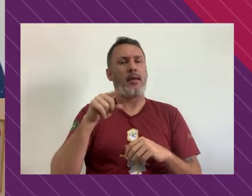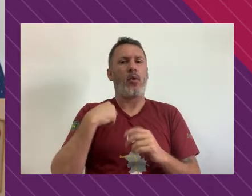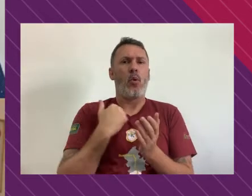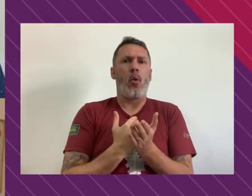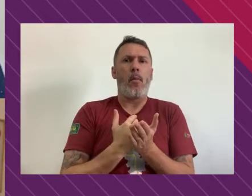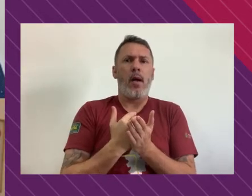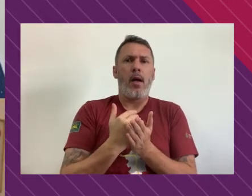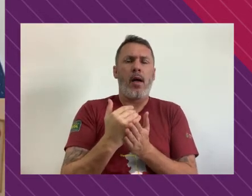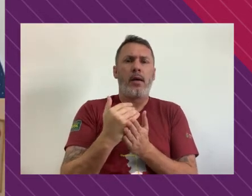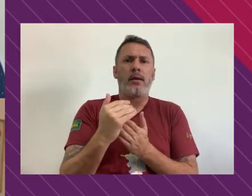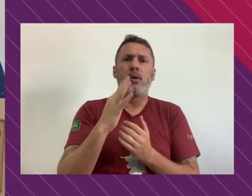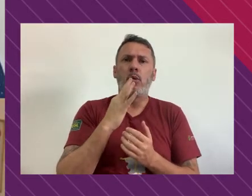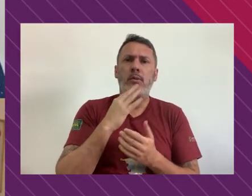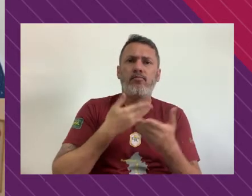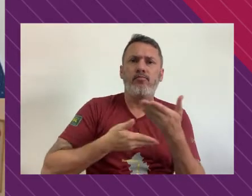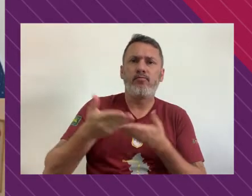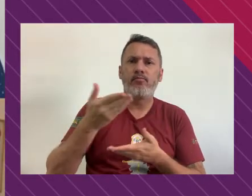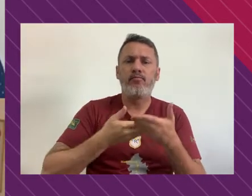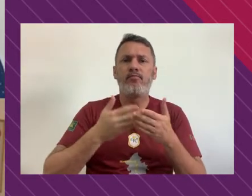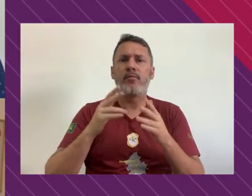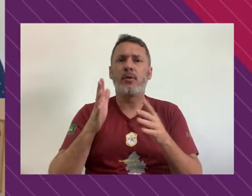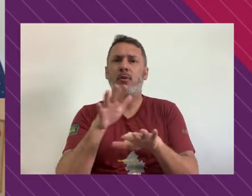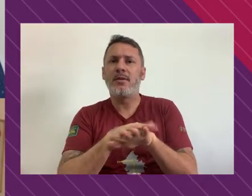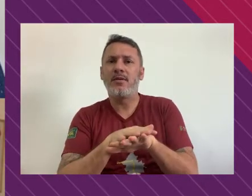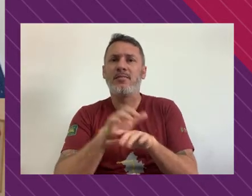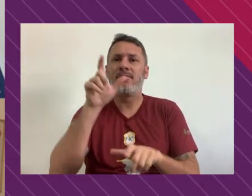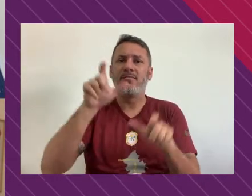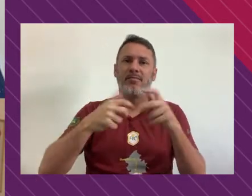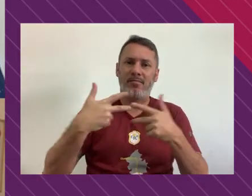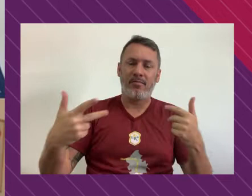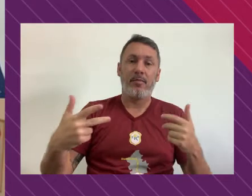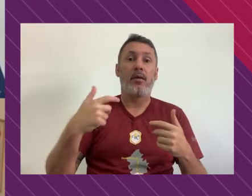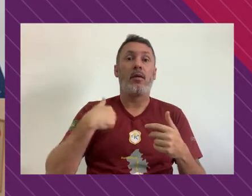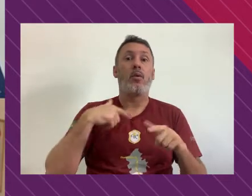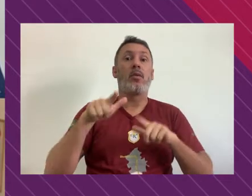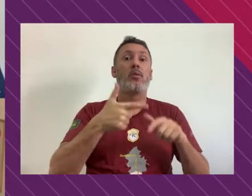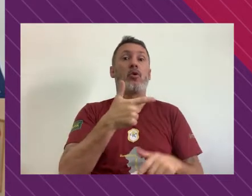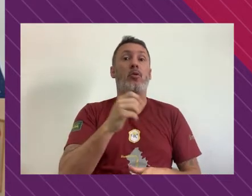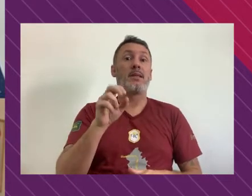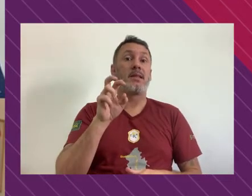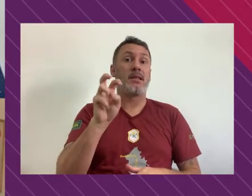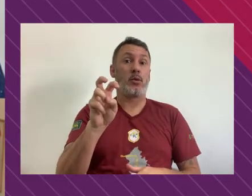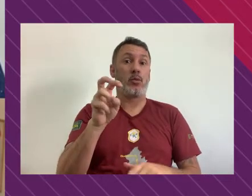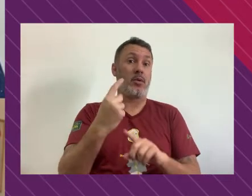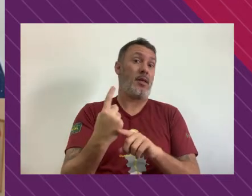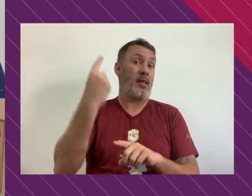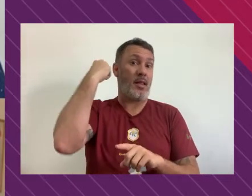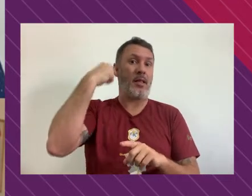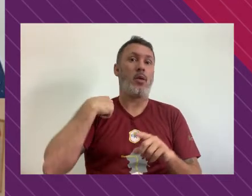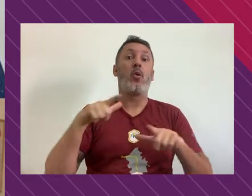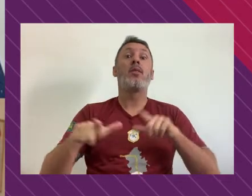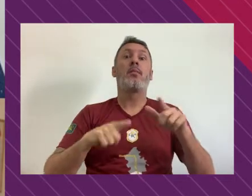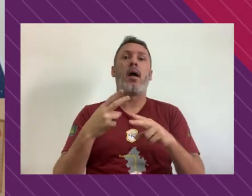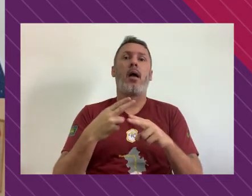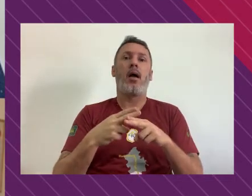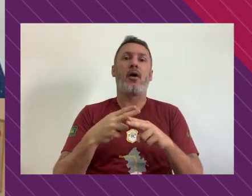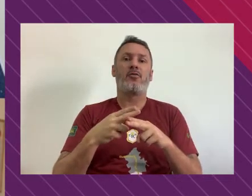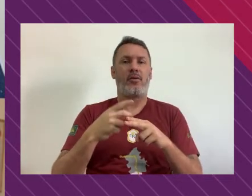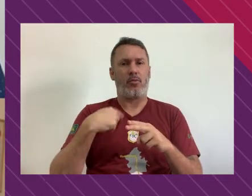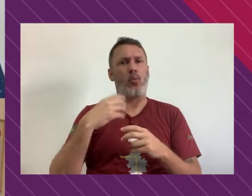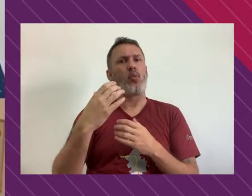de diversidade e inclusão no ano de 2005. Na época eu trabalhava na Caixa, eu era concursado, e a Caixa foi uma das primeiras